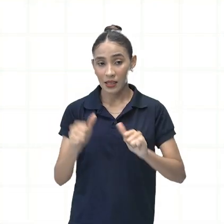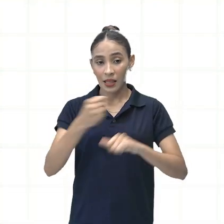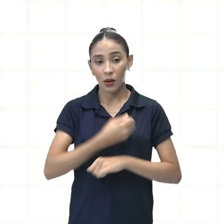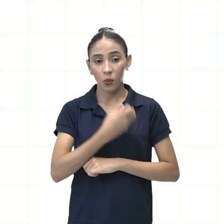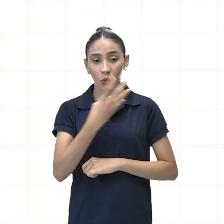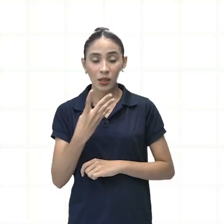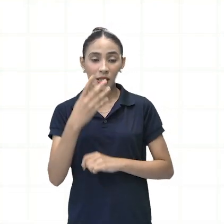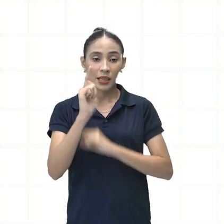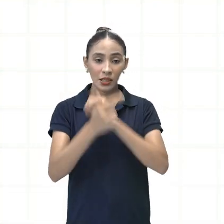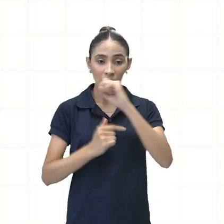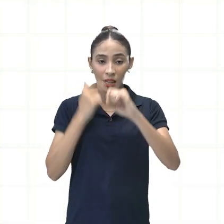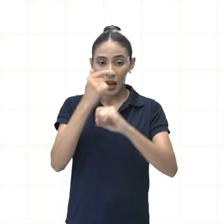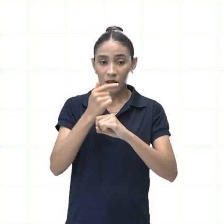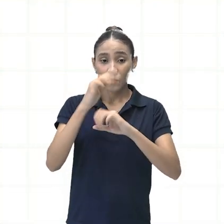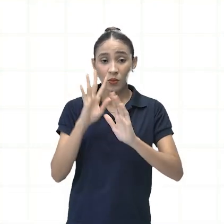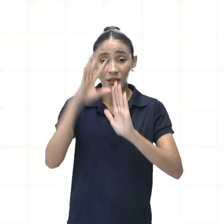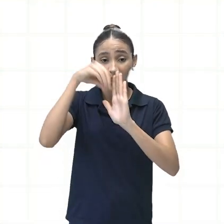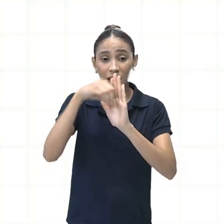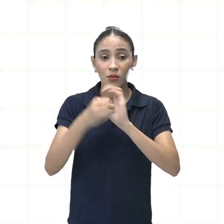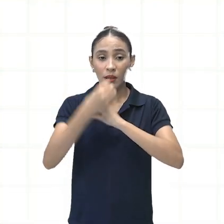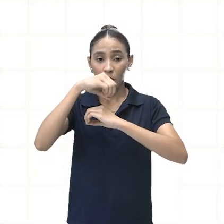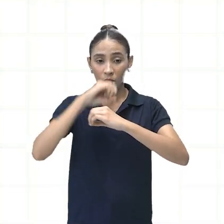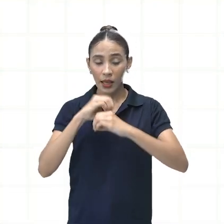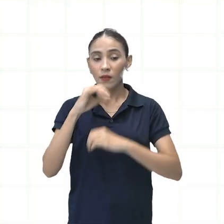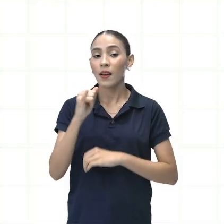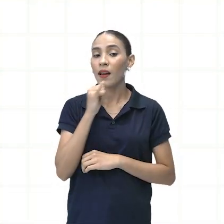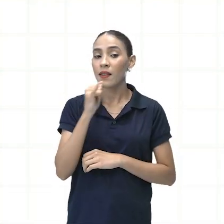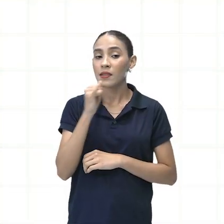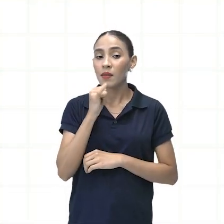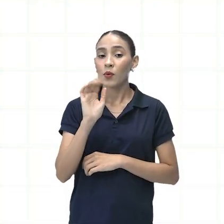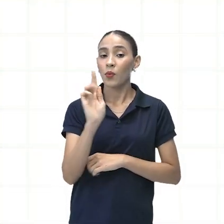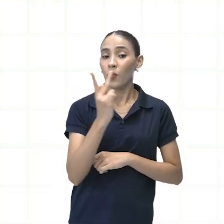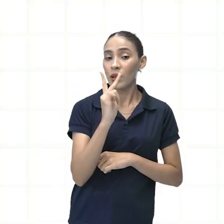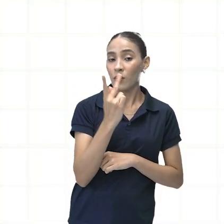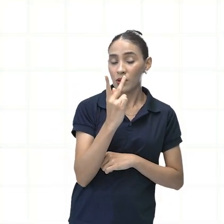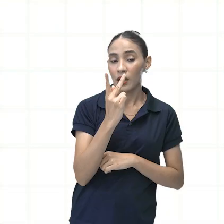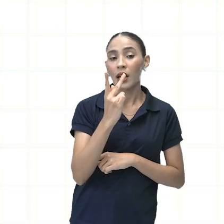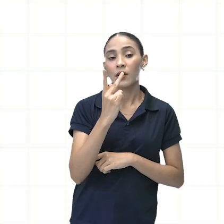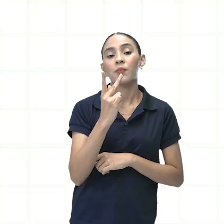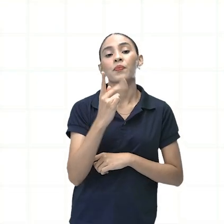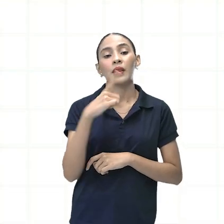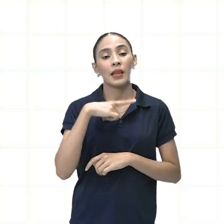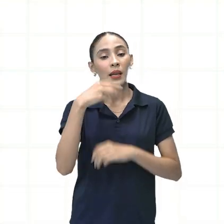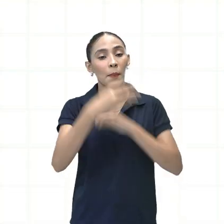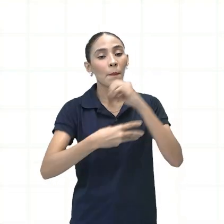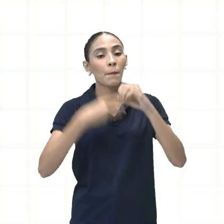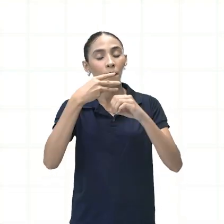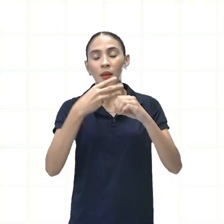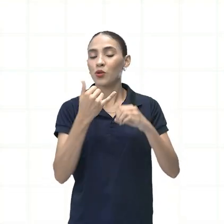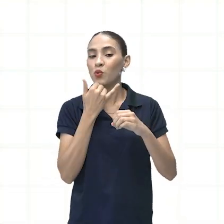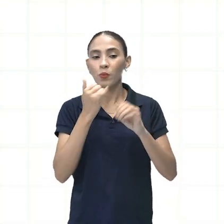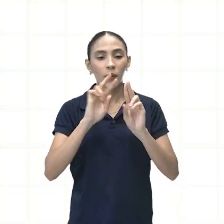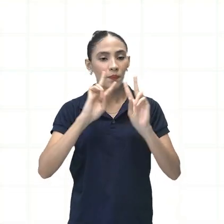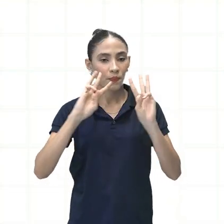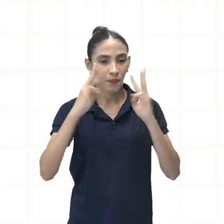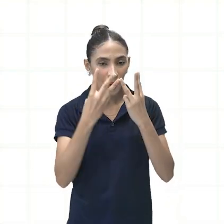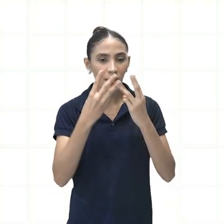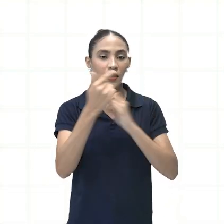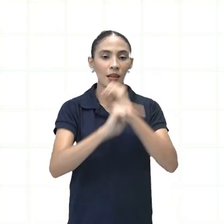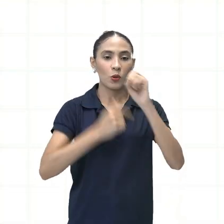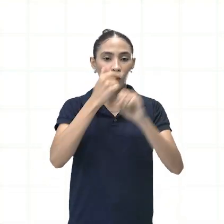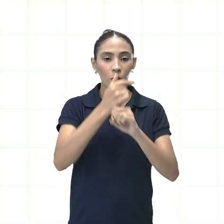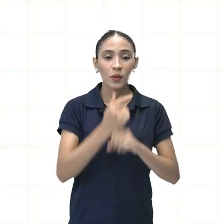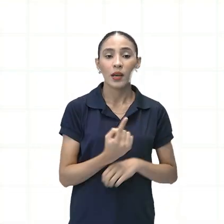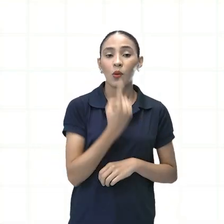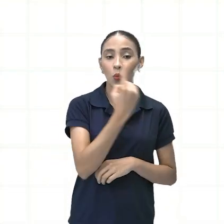de átomos presentes nessa molécula. Vejam só, o hidrogênio ele apresenta a massa atômica 1, mas nós temos que